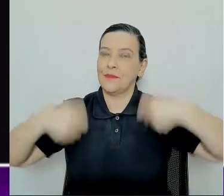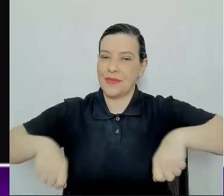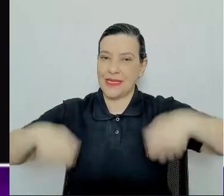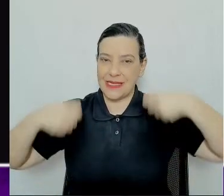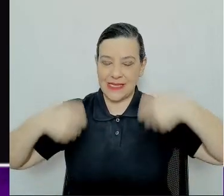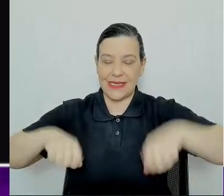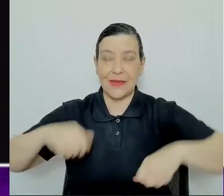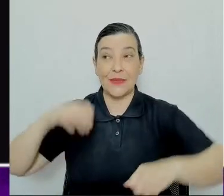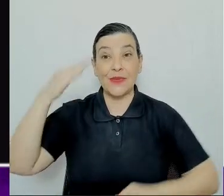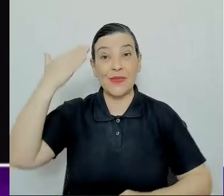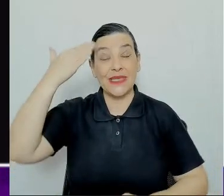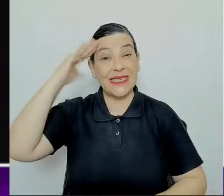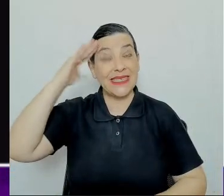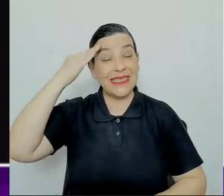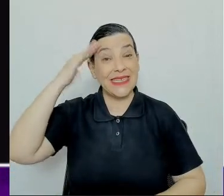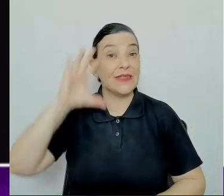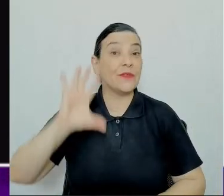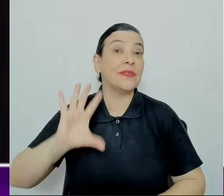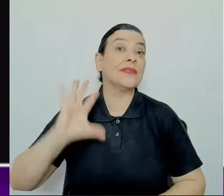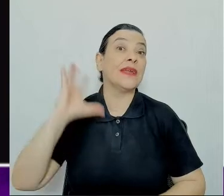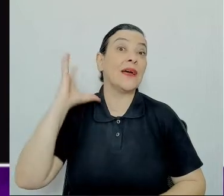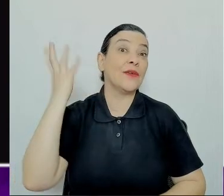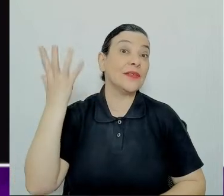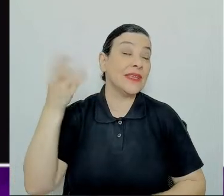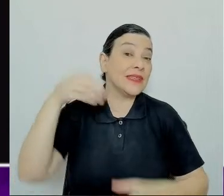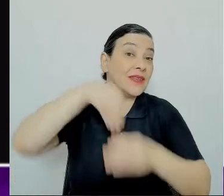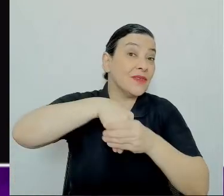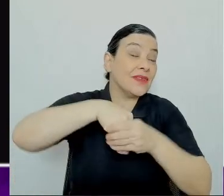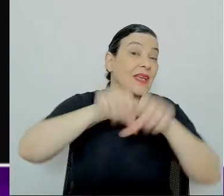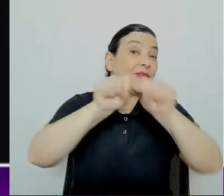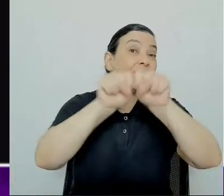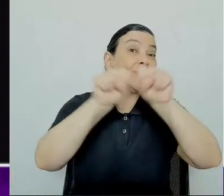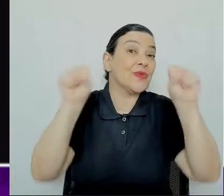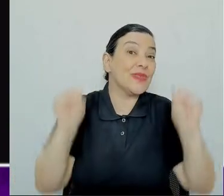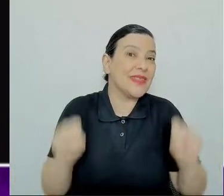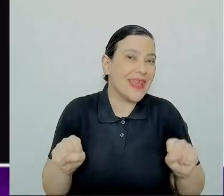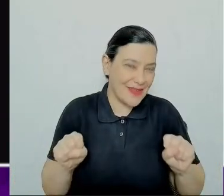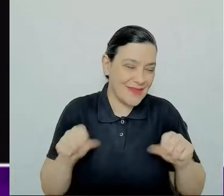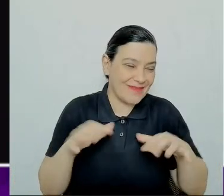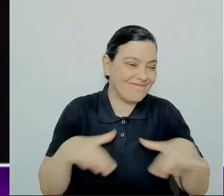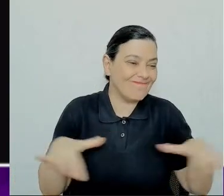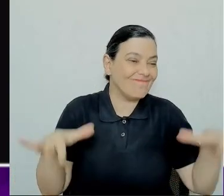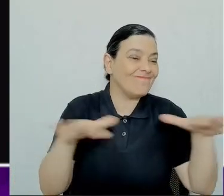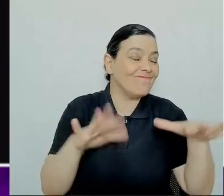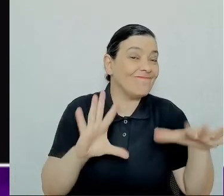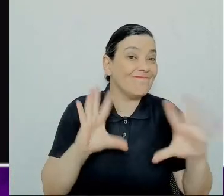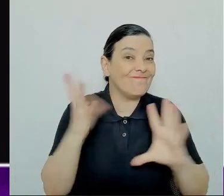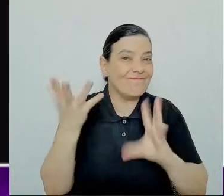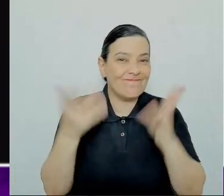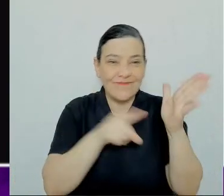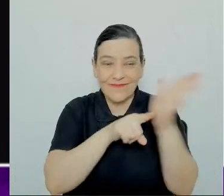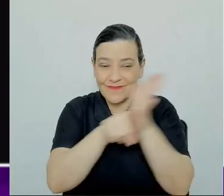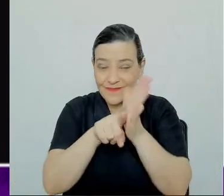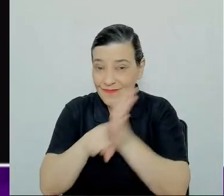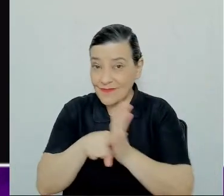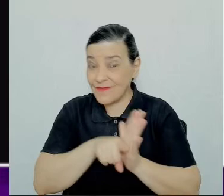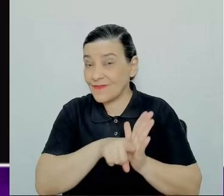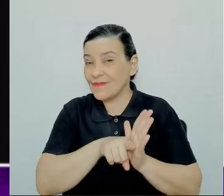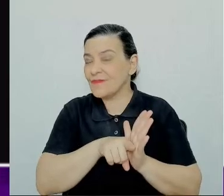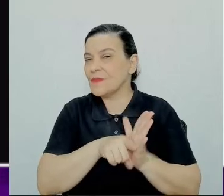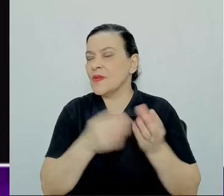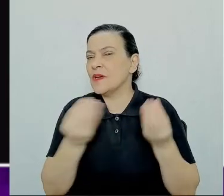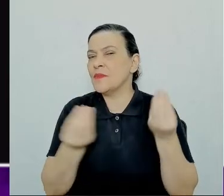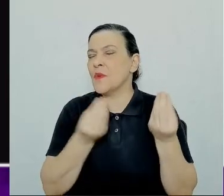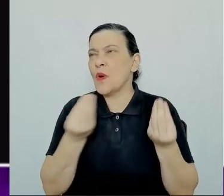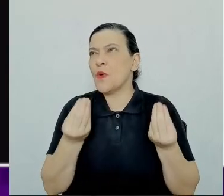que está acontecendo dentro de casa, né? O que o meu ambiente está passando, o que eu estou tendo, por